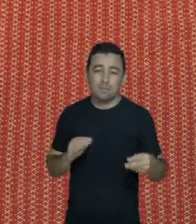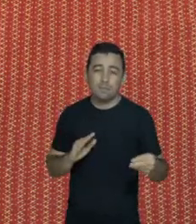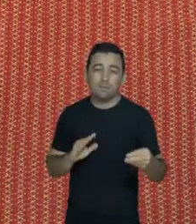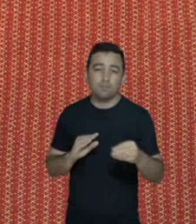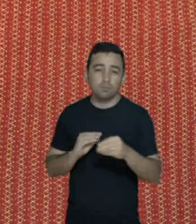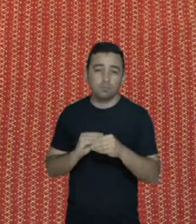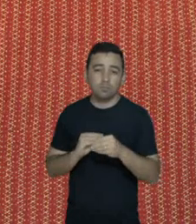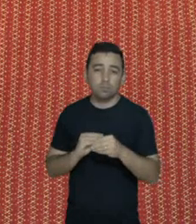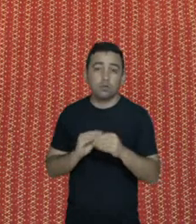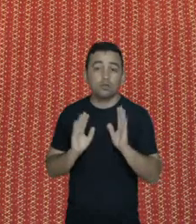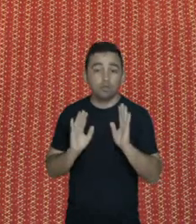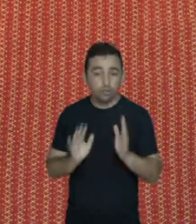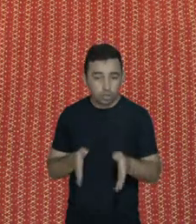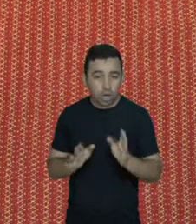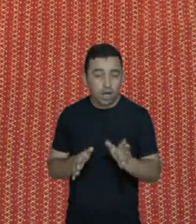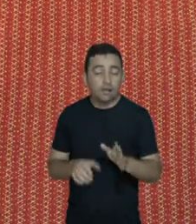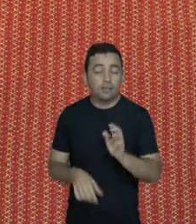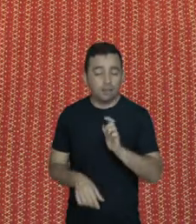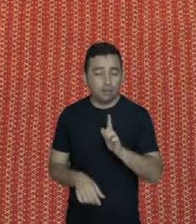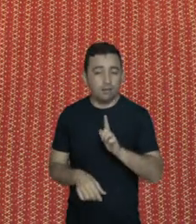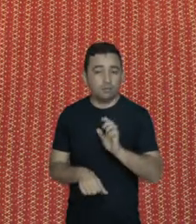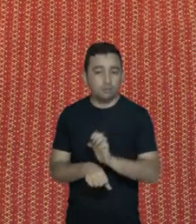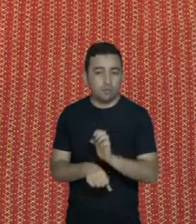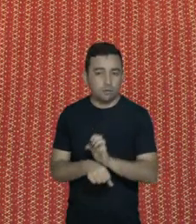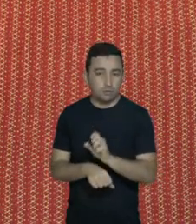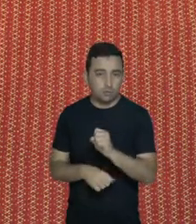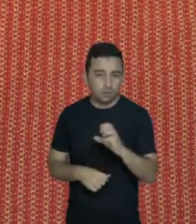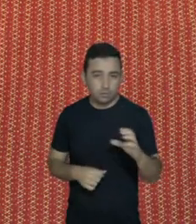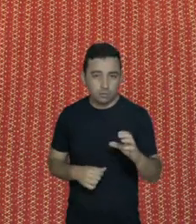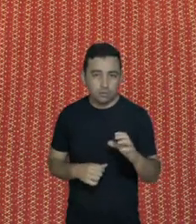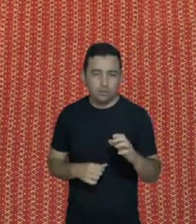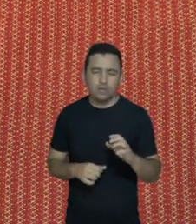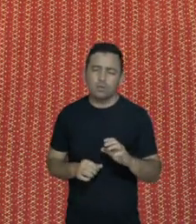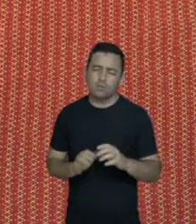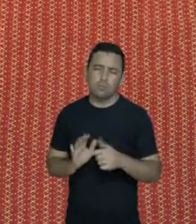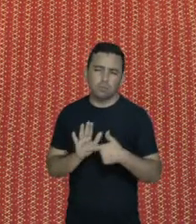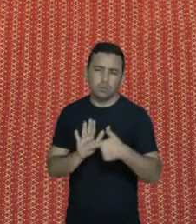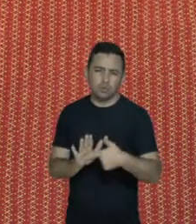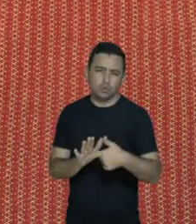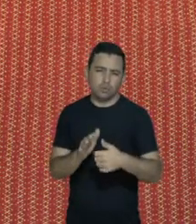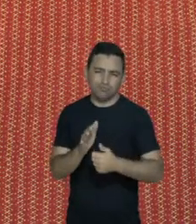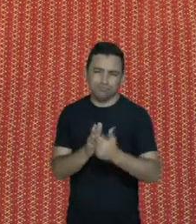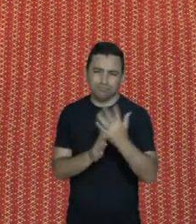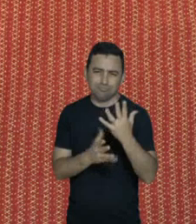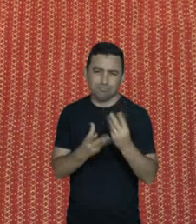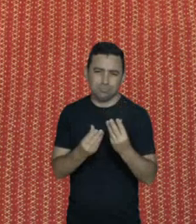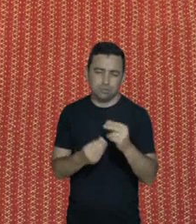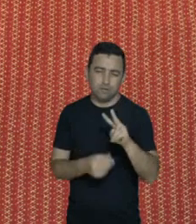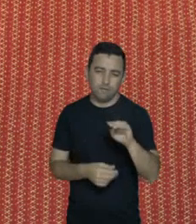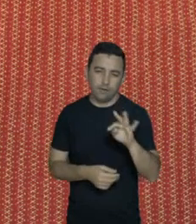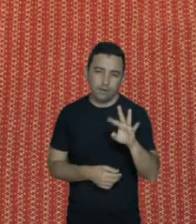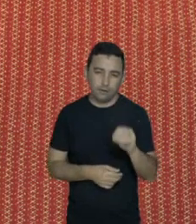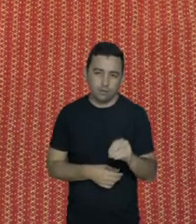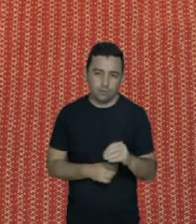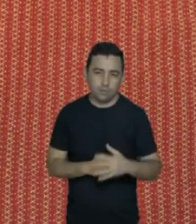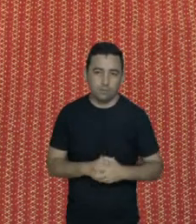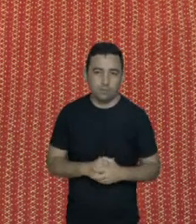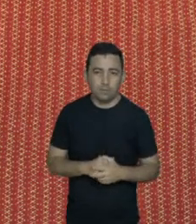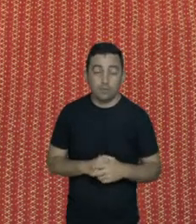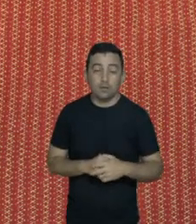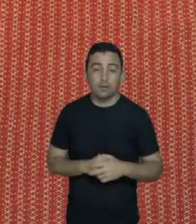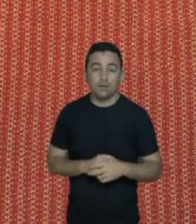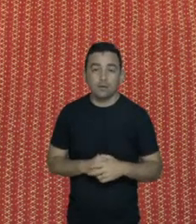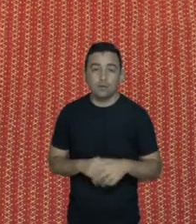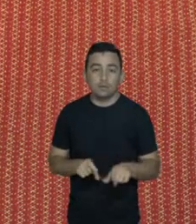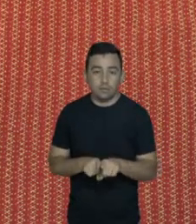já está sendo aplicado no Estado. A CESA aqui apontou diversos motivos para o veto, em relação à ausência de interesse público. Já há